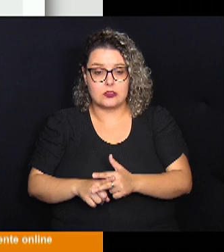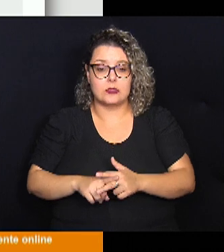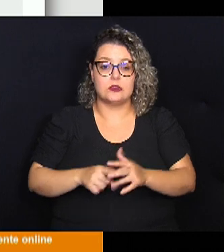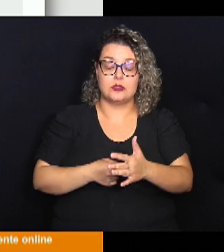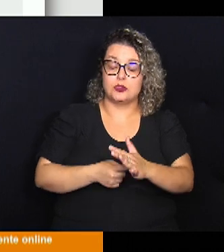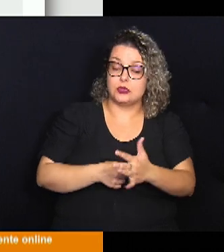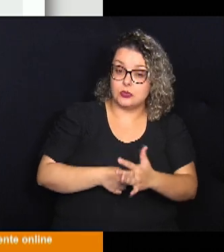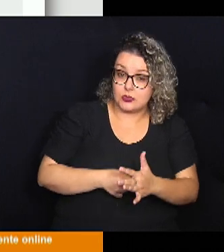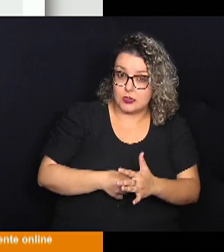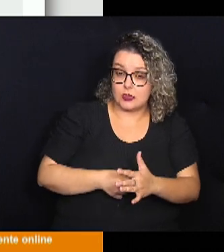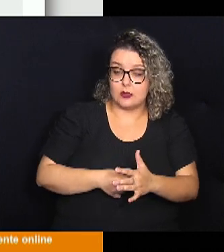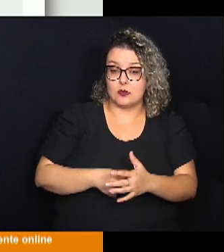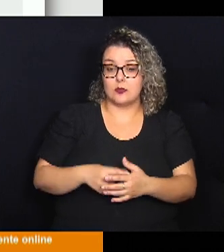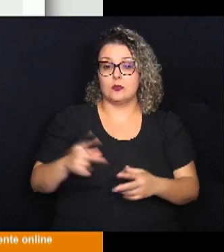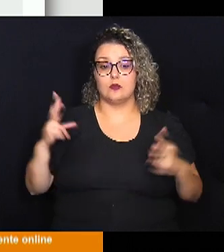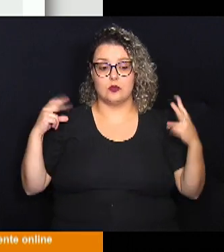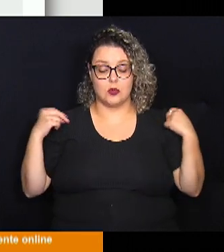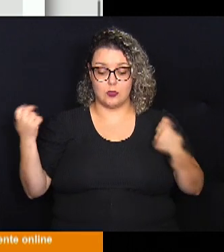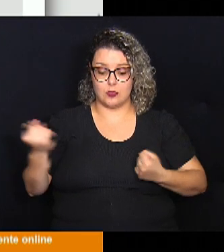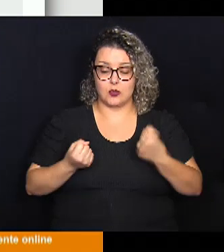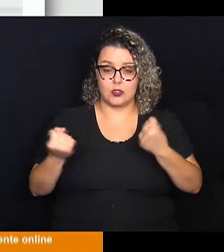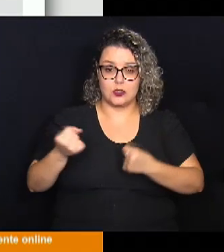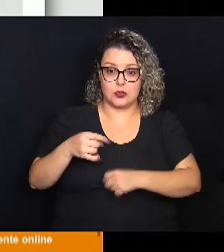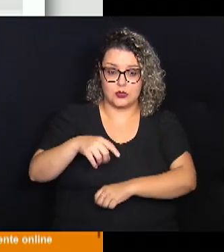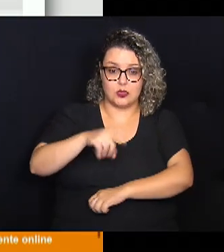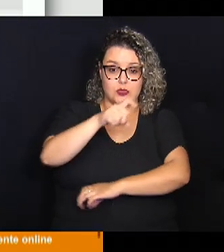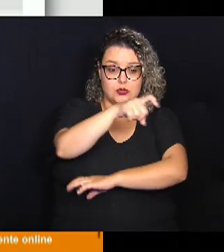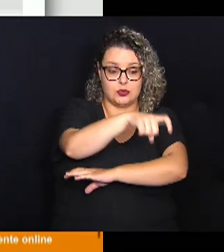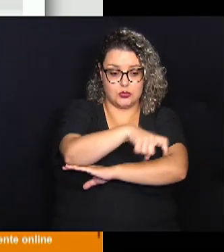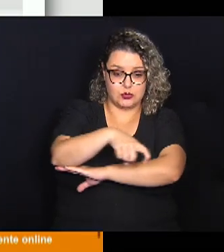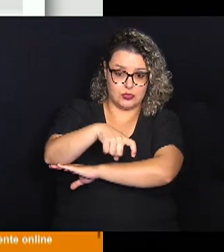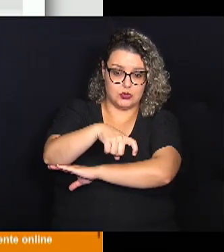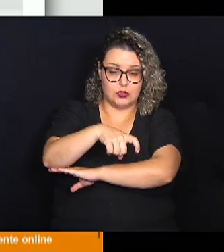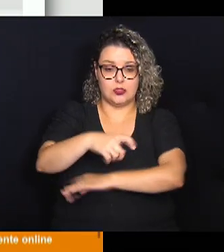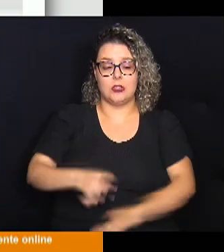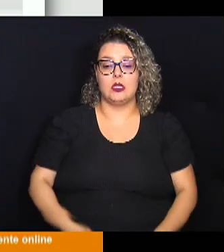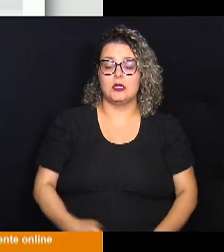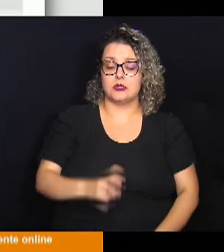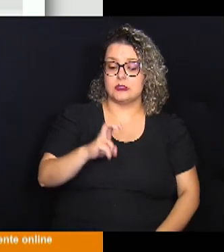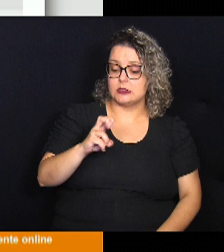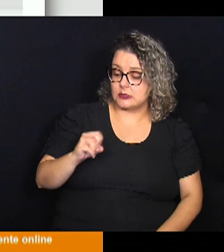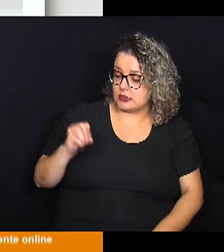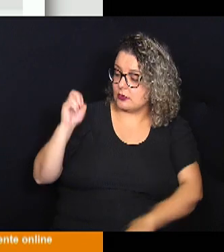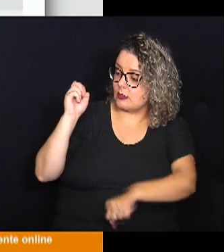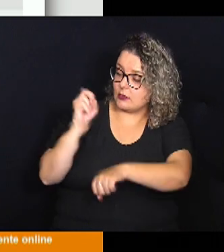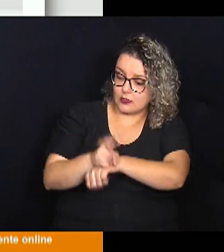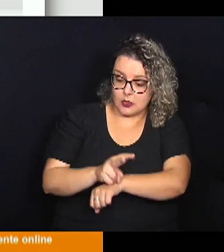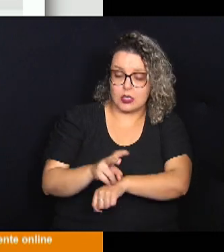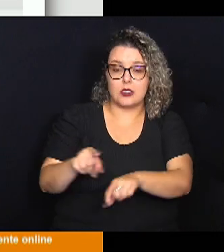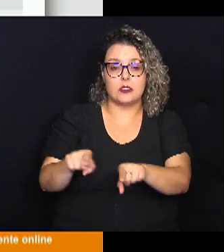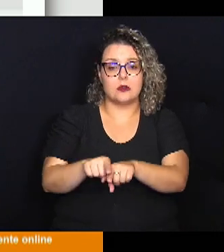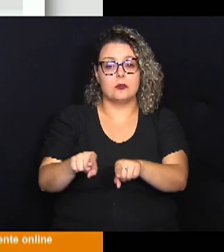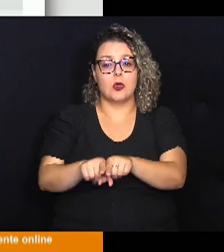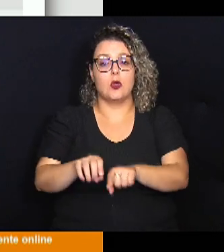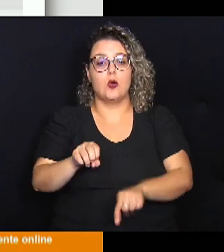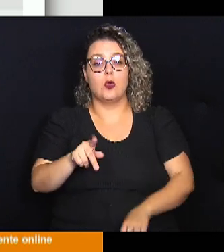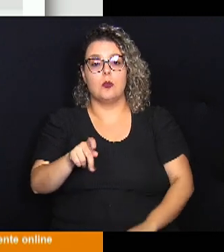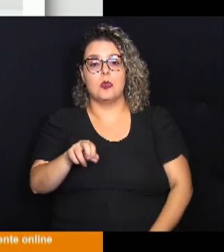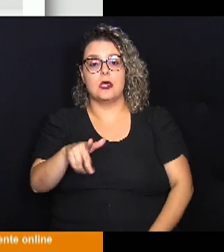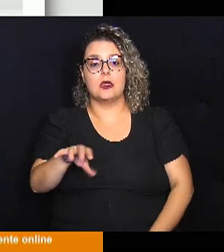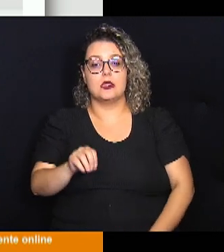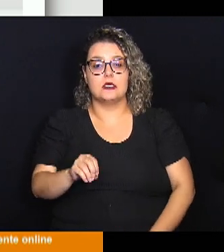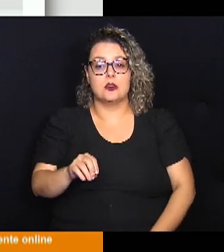máquinas, motorista de caminhão guinche. Olha aqui também, olha, 50 vagas para operador de